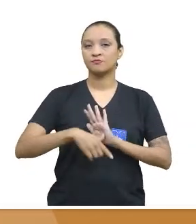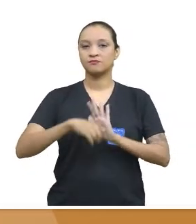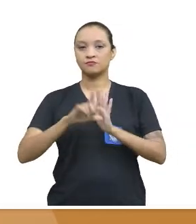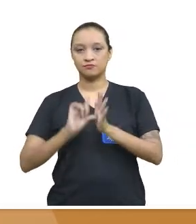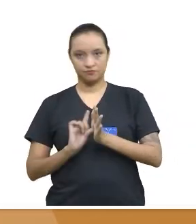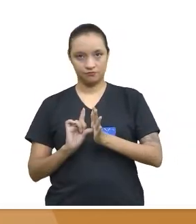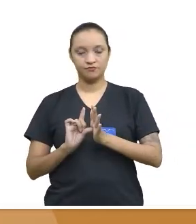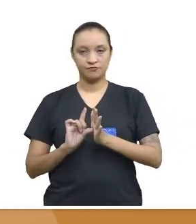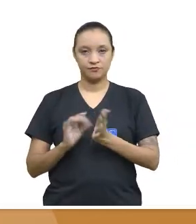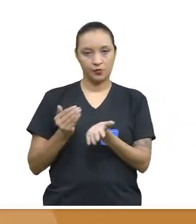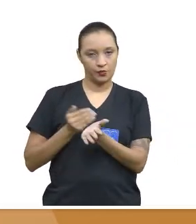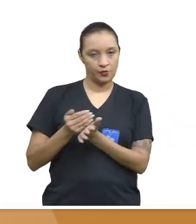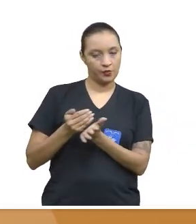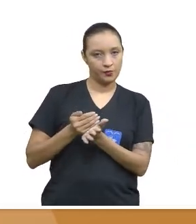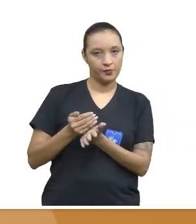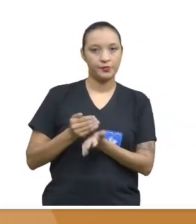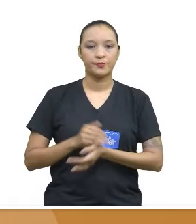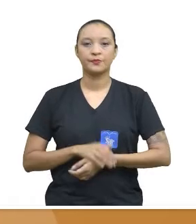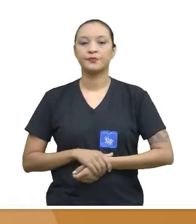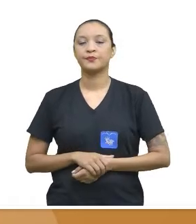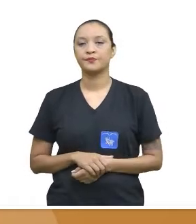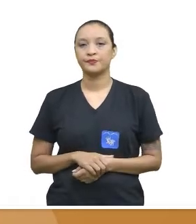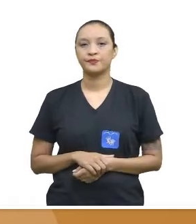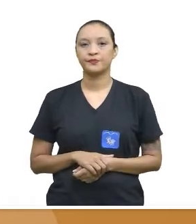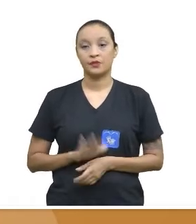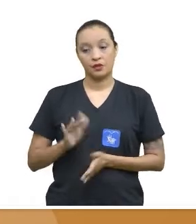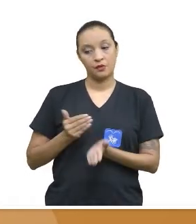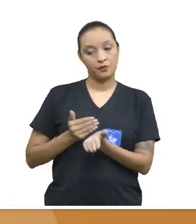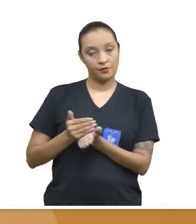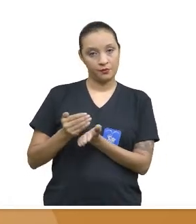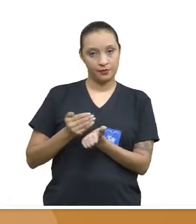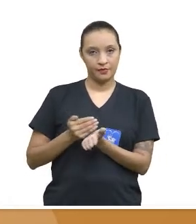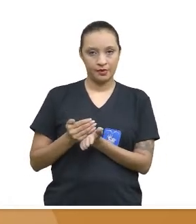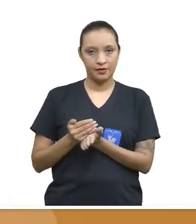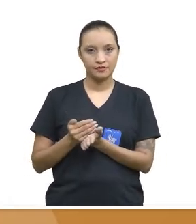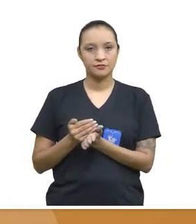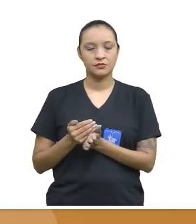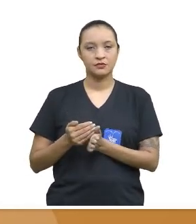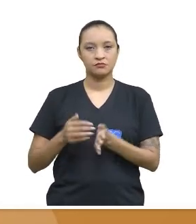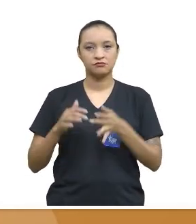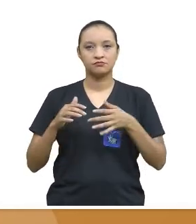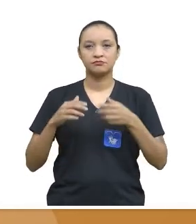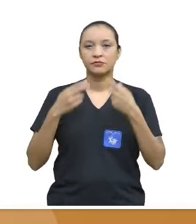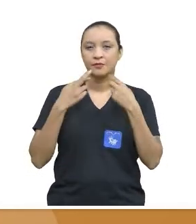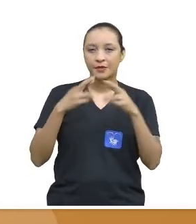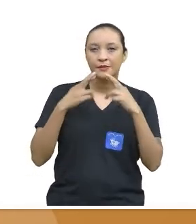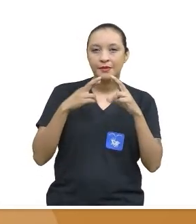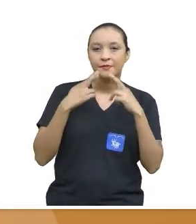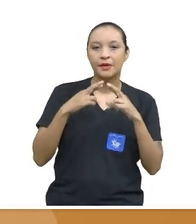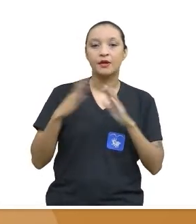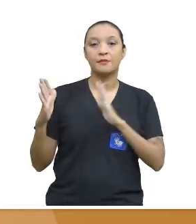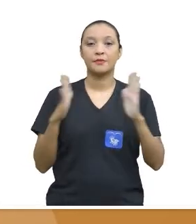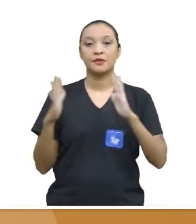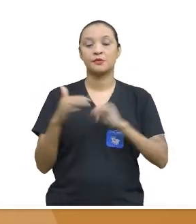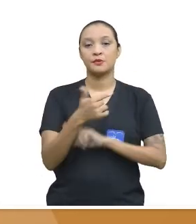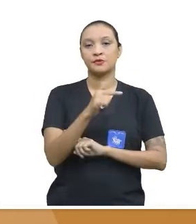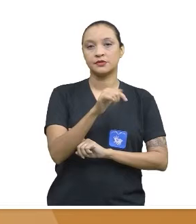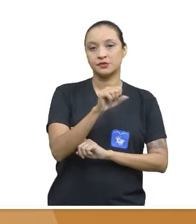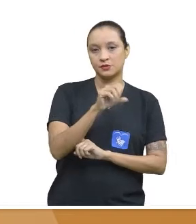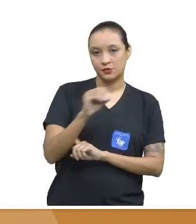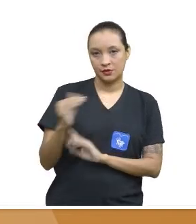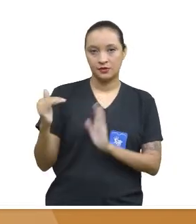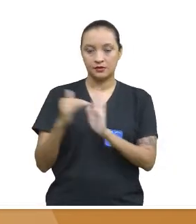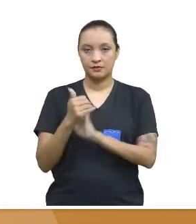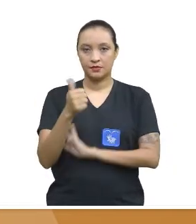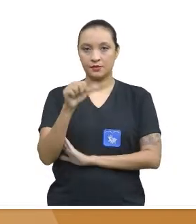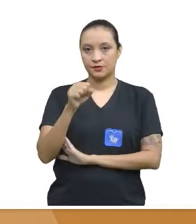dão início, são aqueles que começam ainda a fazer o movimento. A gente vai ter de 1780 a